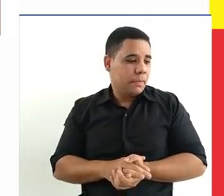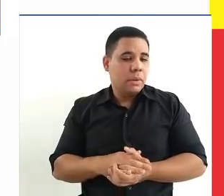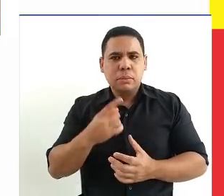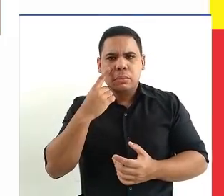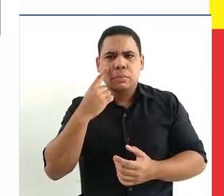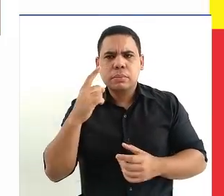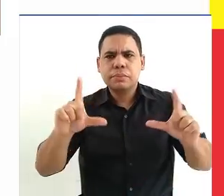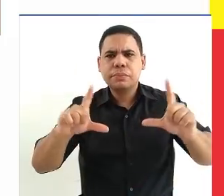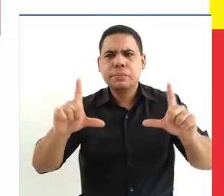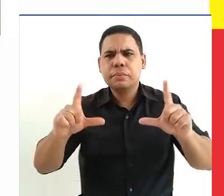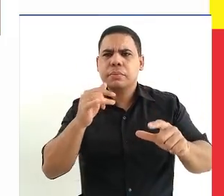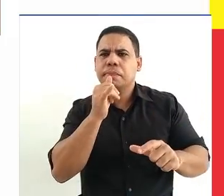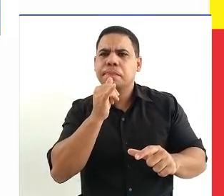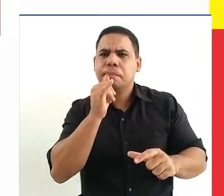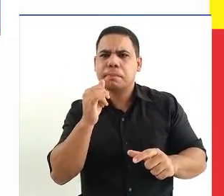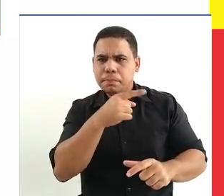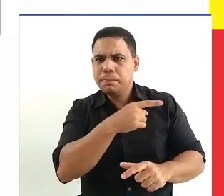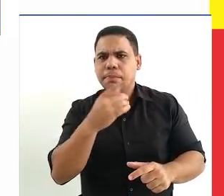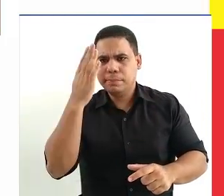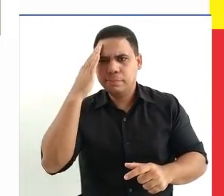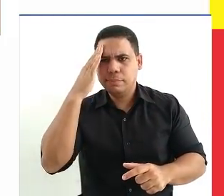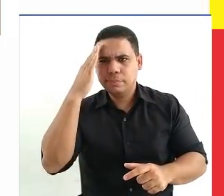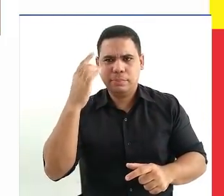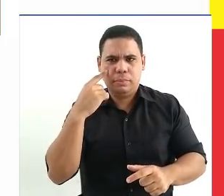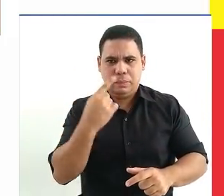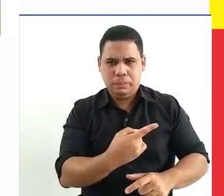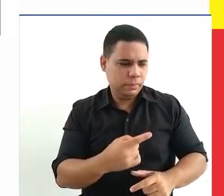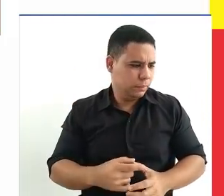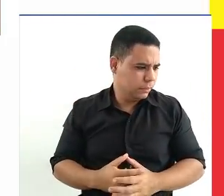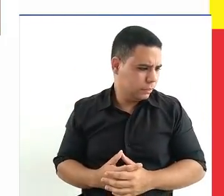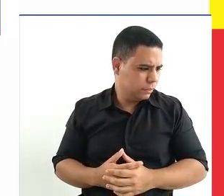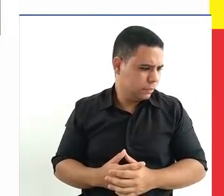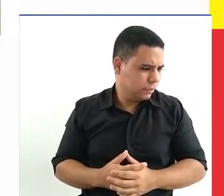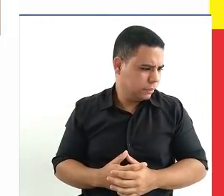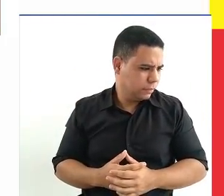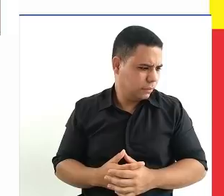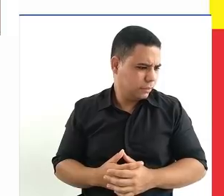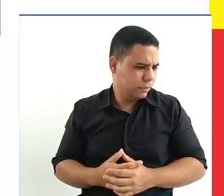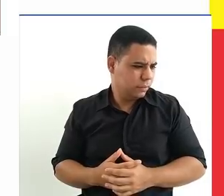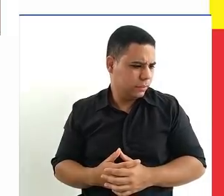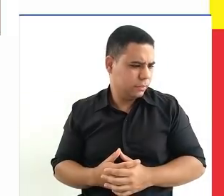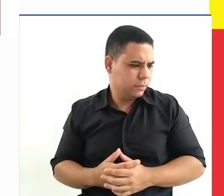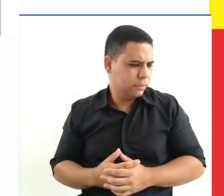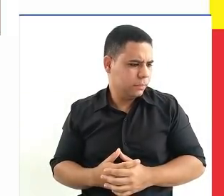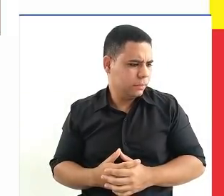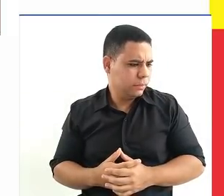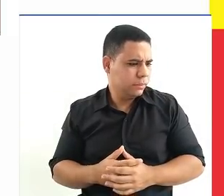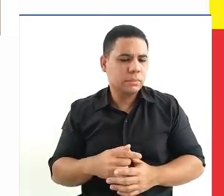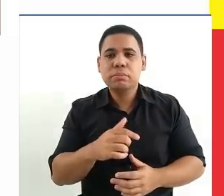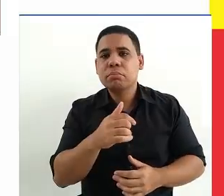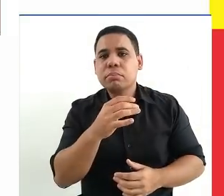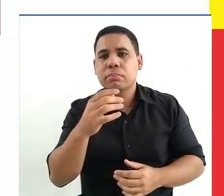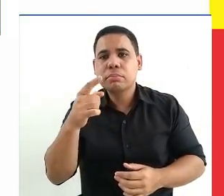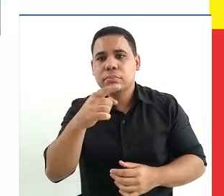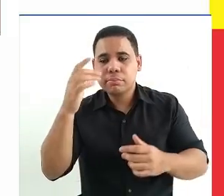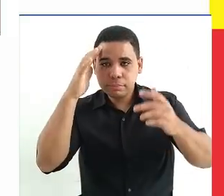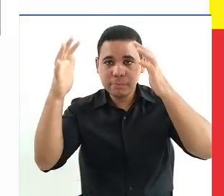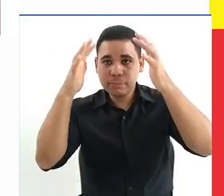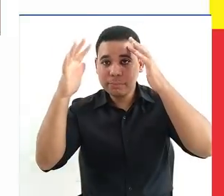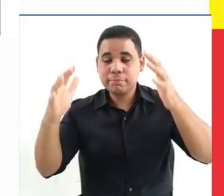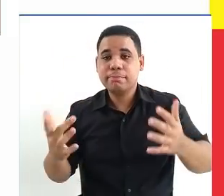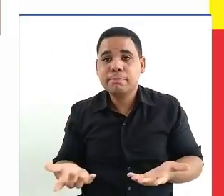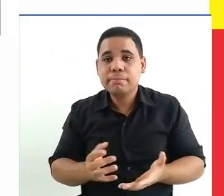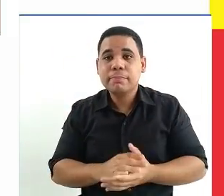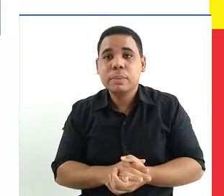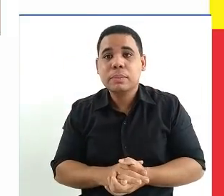na sua tela, um exemplo para você tentar entender melhor com relação a 10 portas. Imagine que